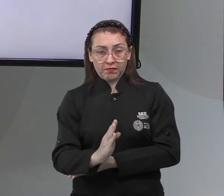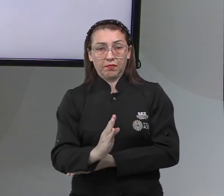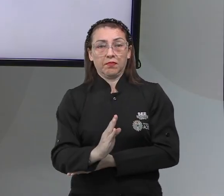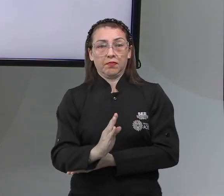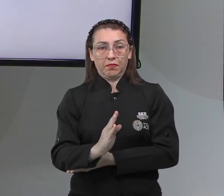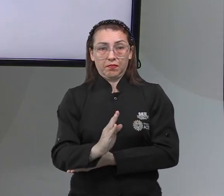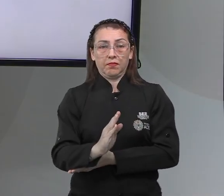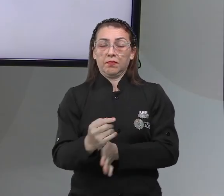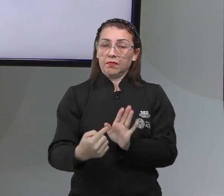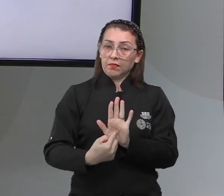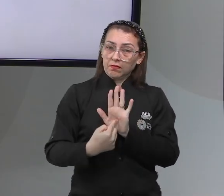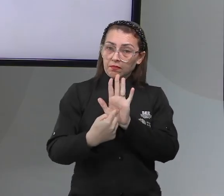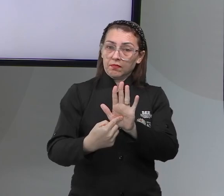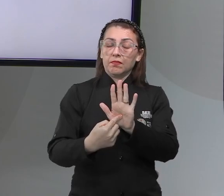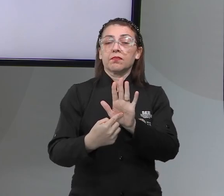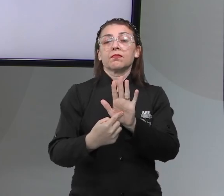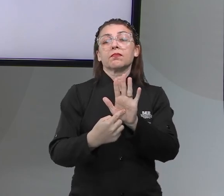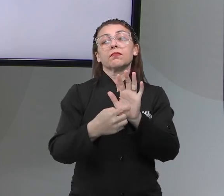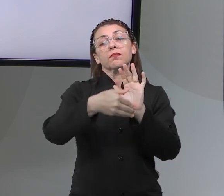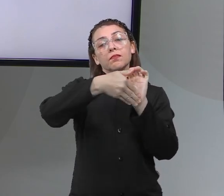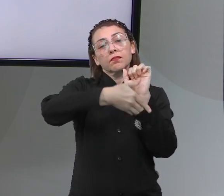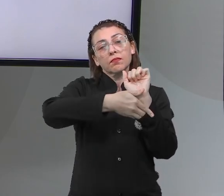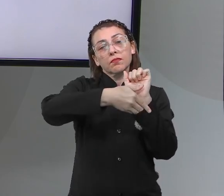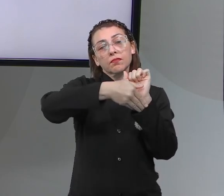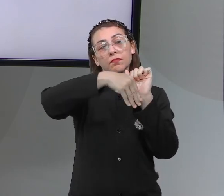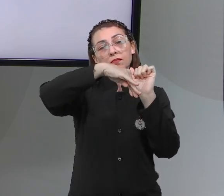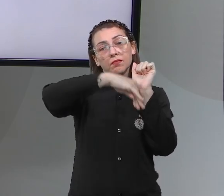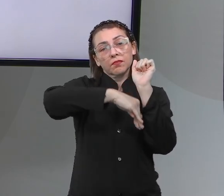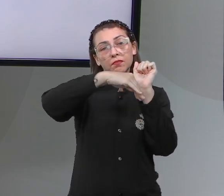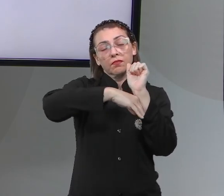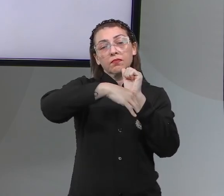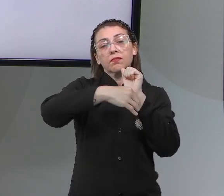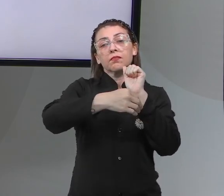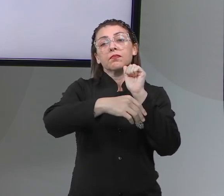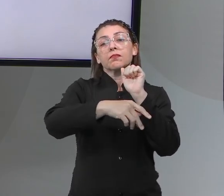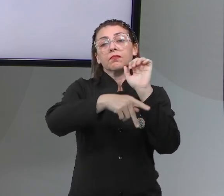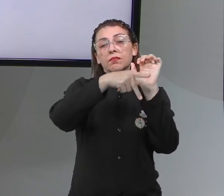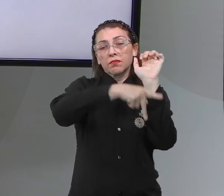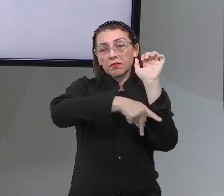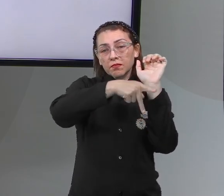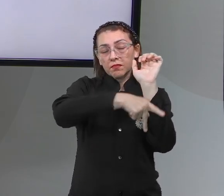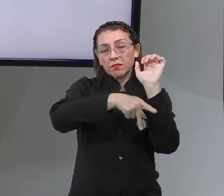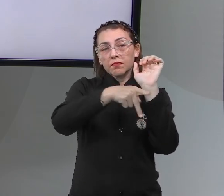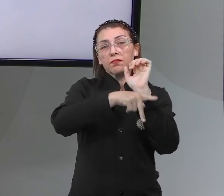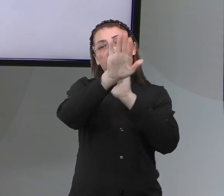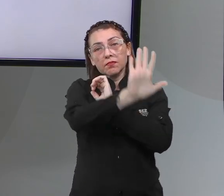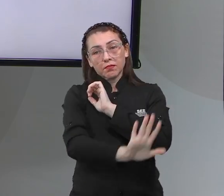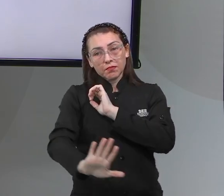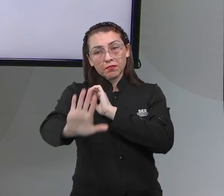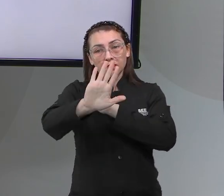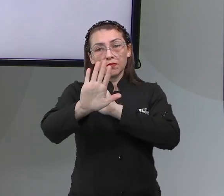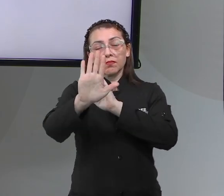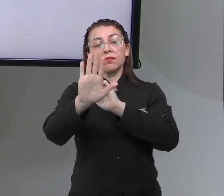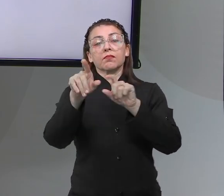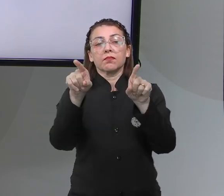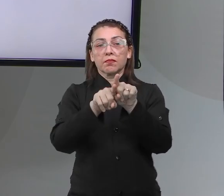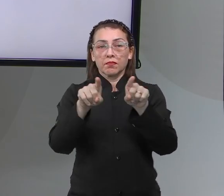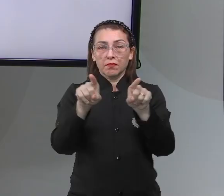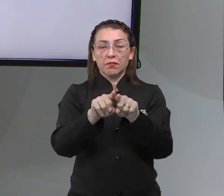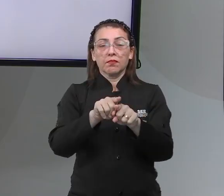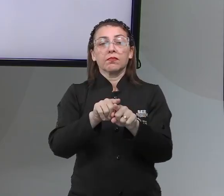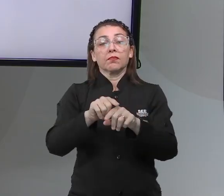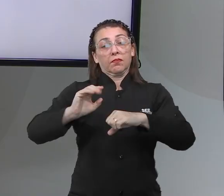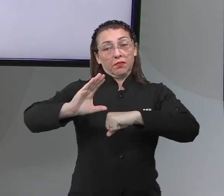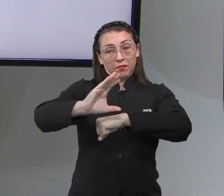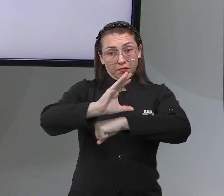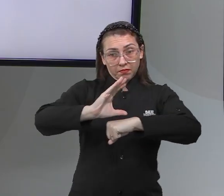estão expressas no Código Penal e que são compartilhadas em âmbito nacional. Nós temos a Carta